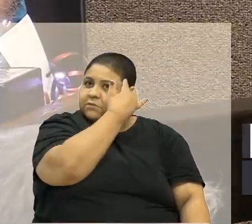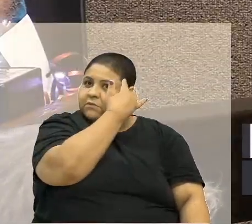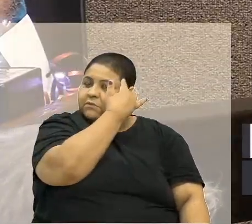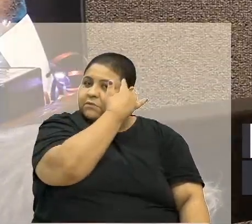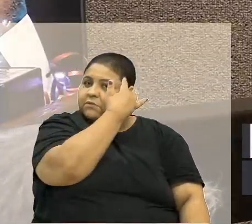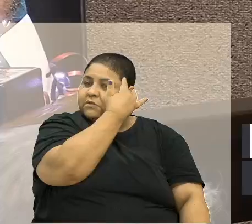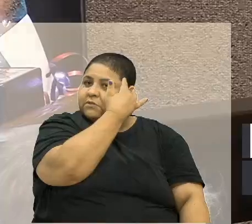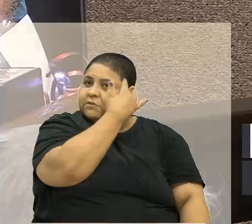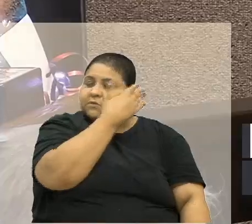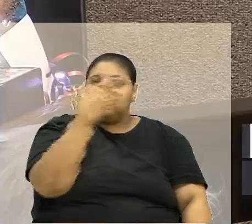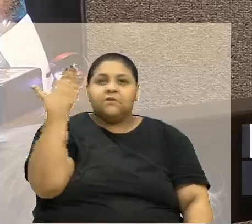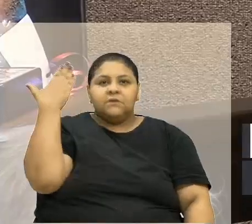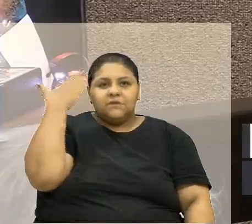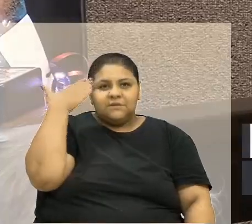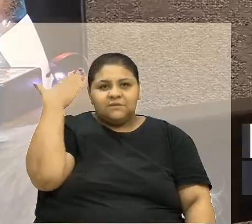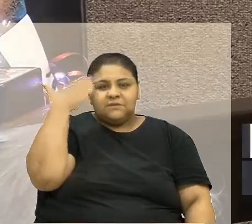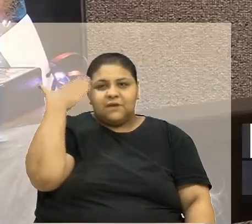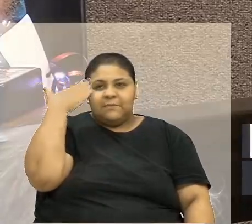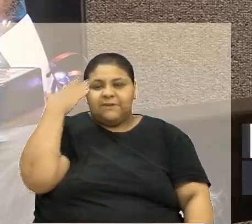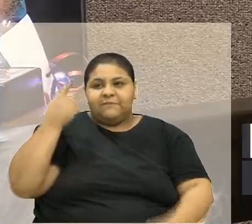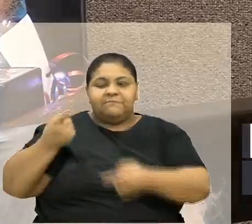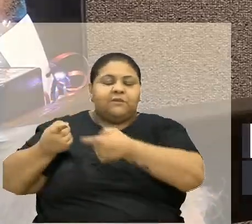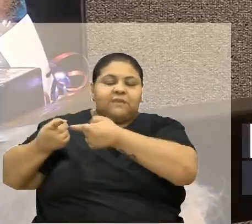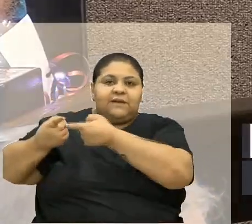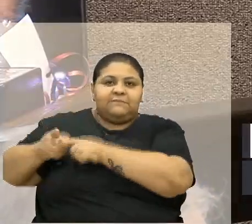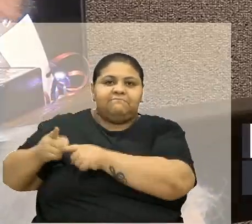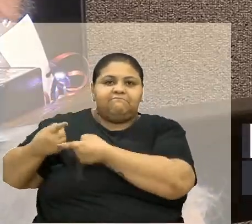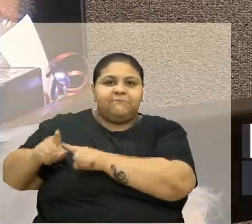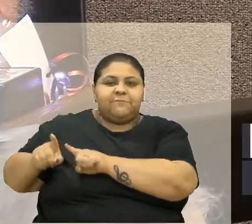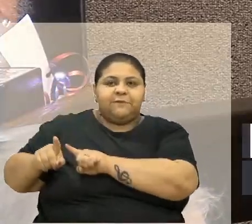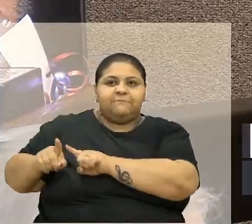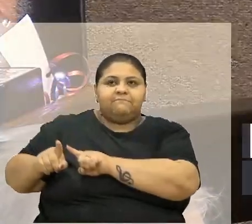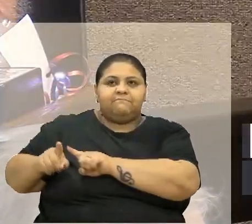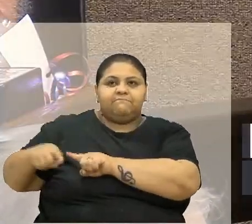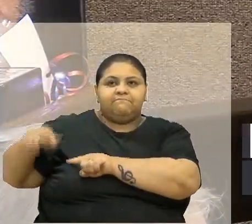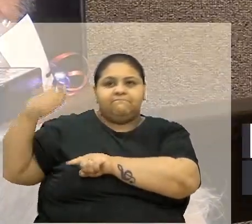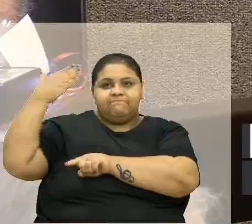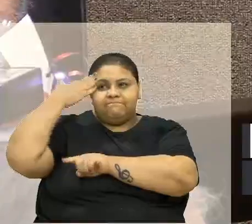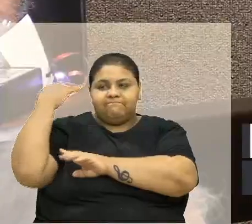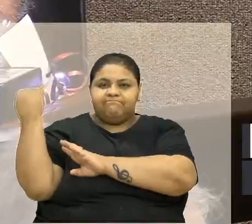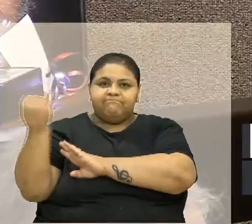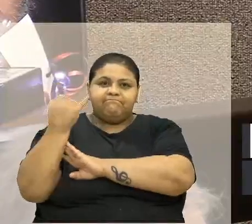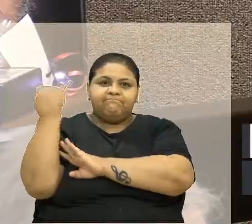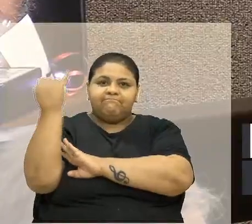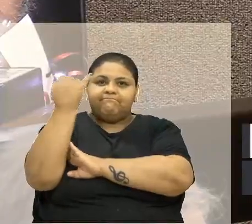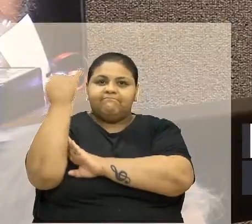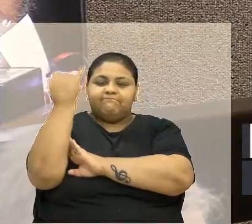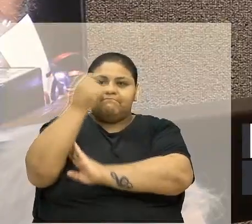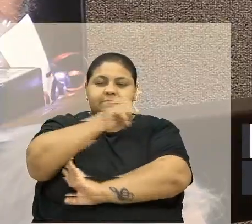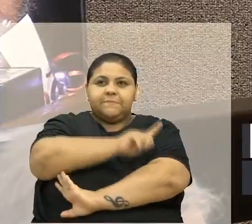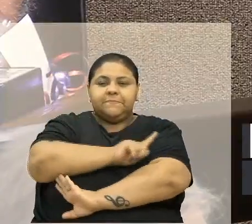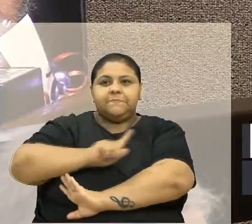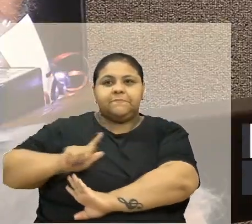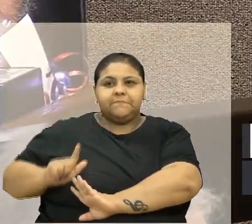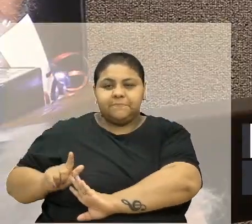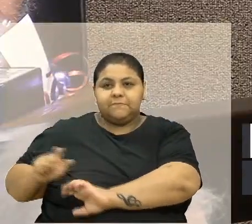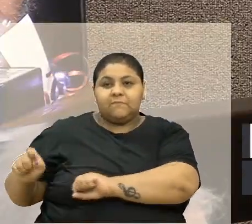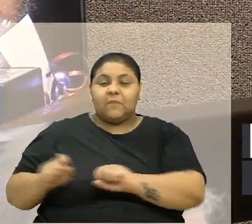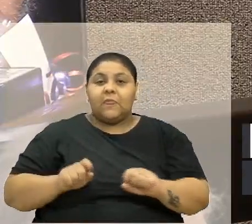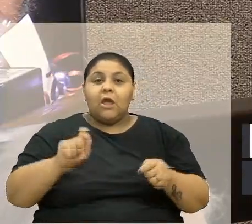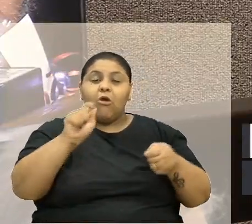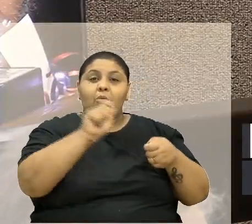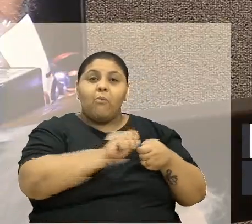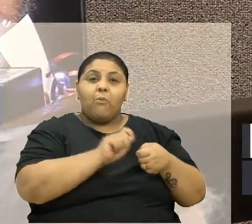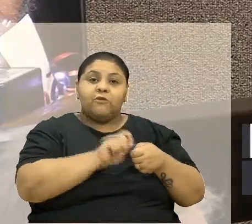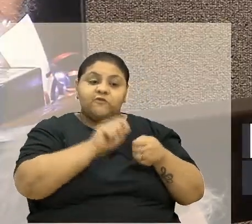Nesplo sabem do grande desafio, e nós sabemos da importância que tem esse governo para que a gente possa fazer